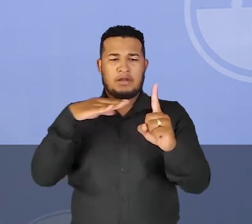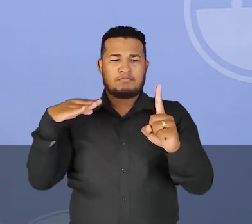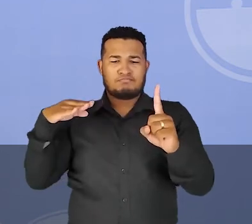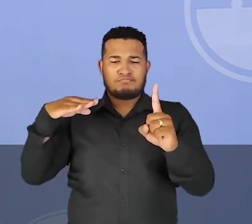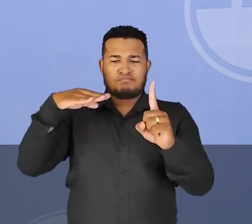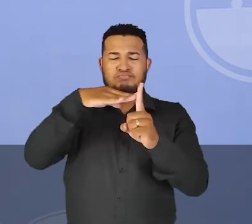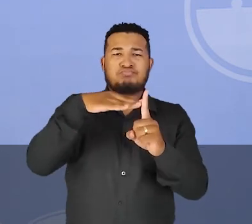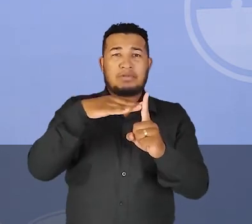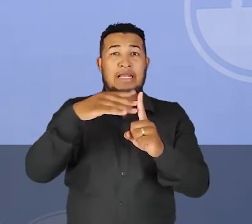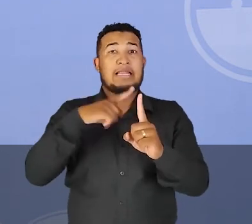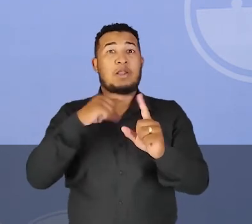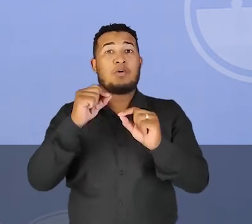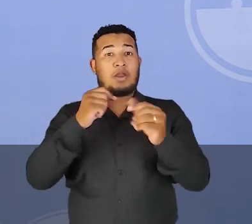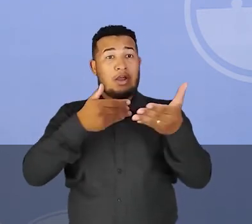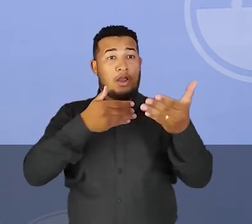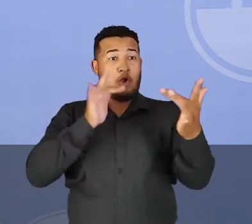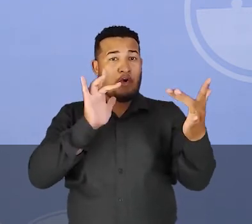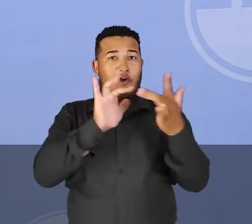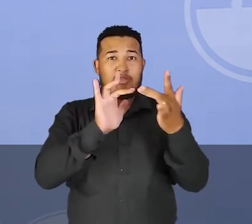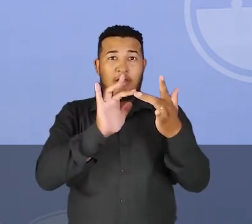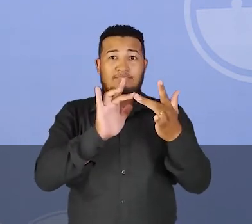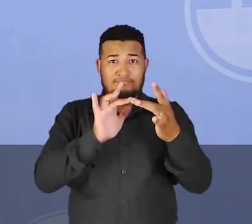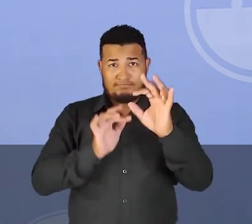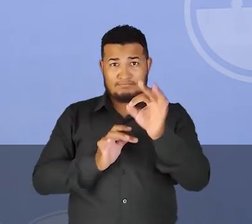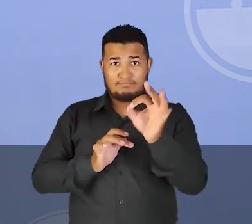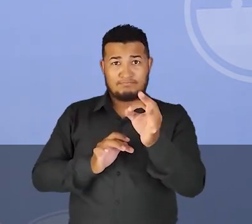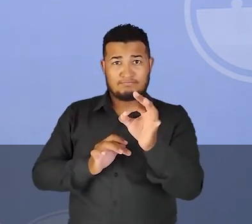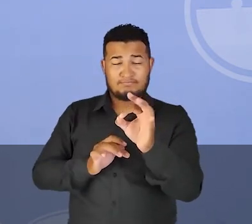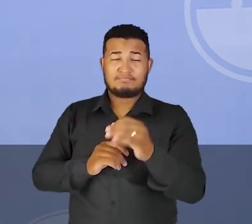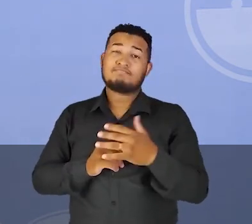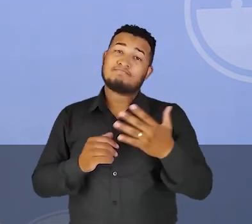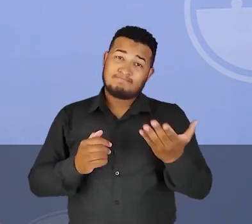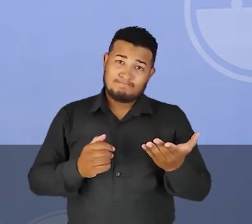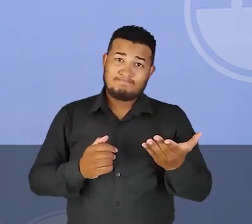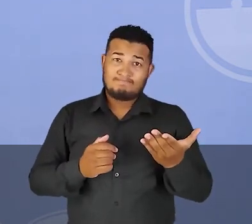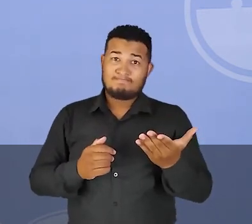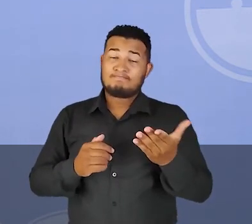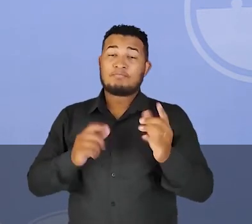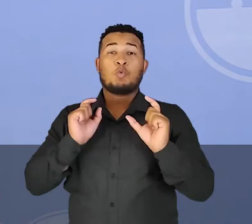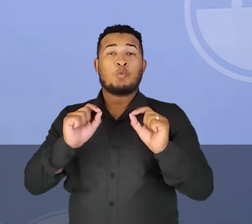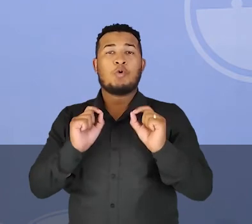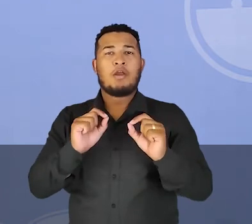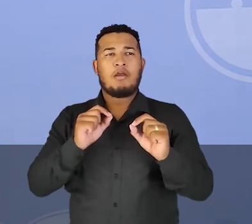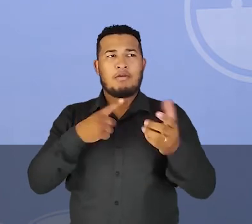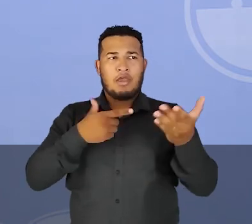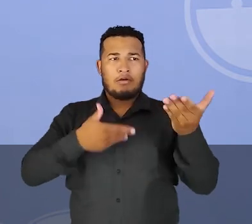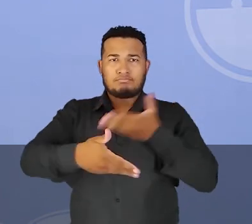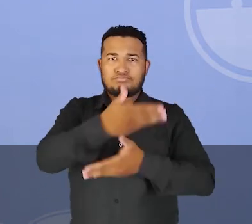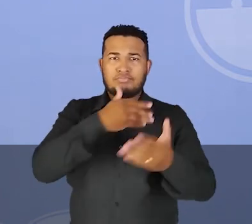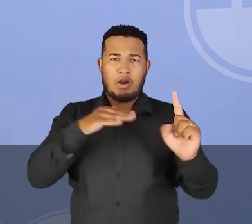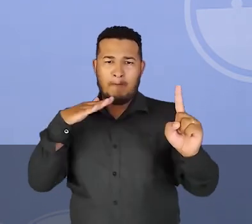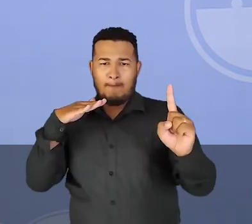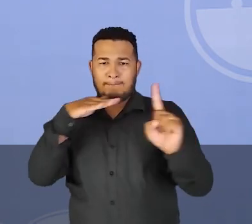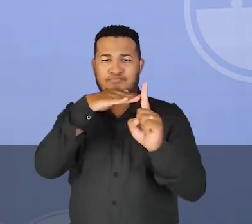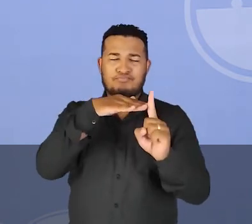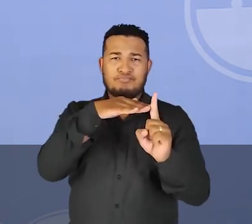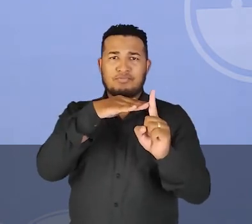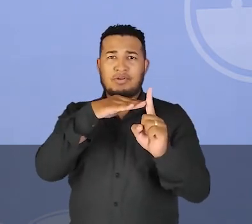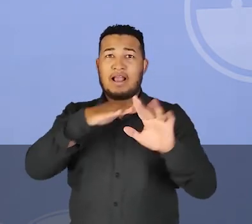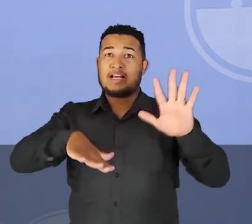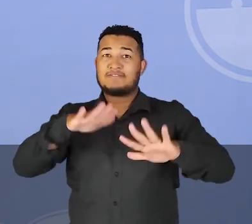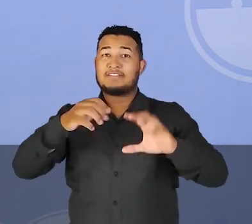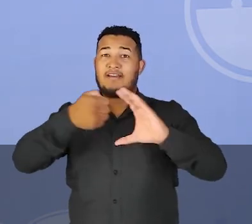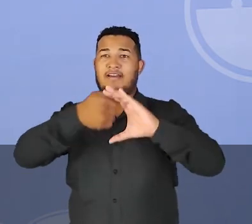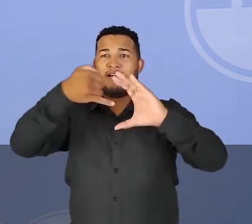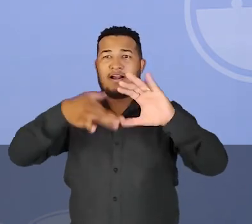existe uma interação entre esse anteparo e o veículo. Então, essa interação pode